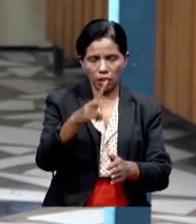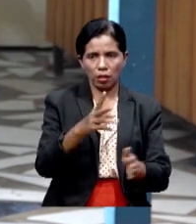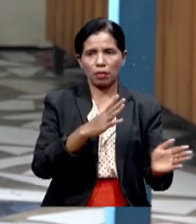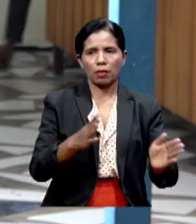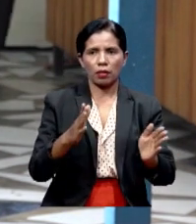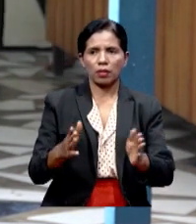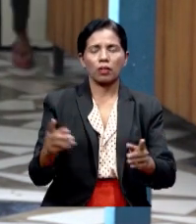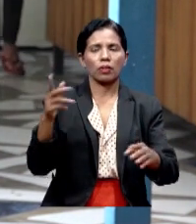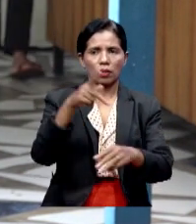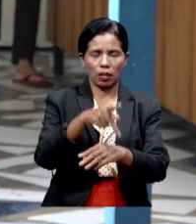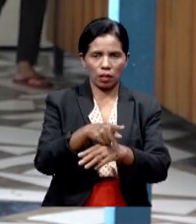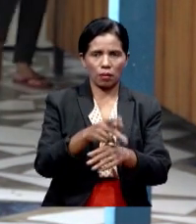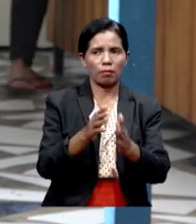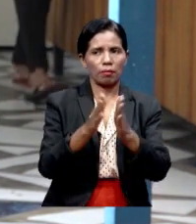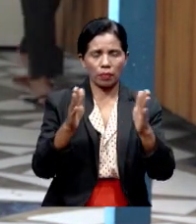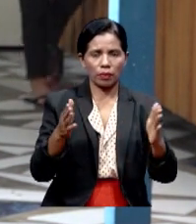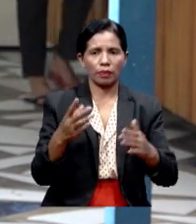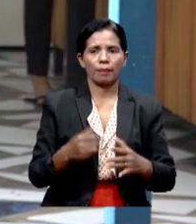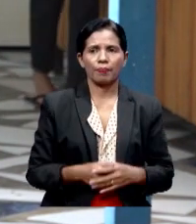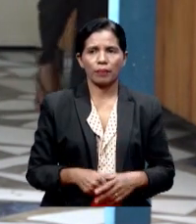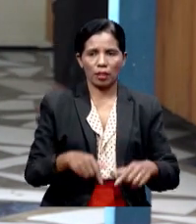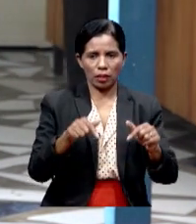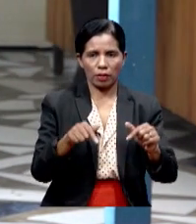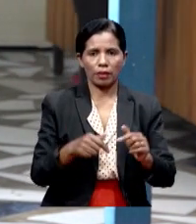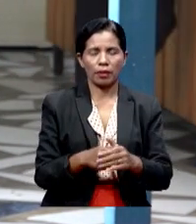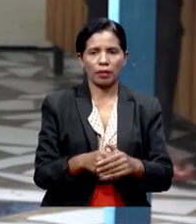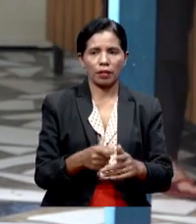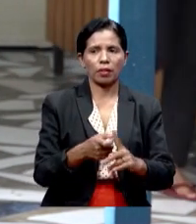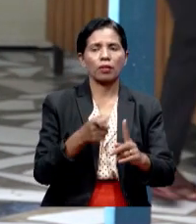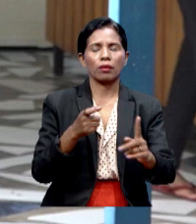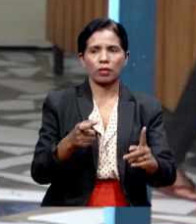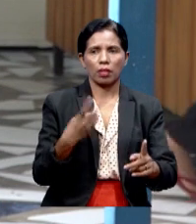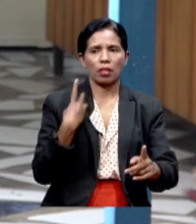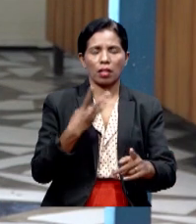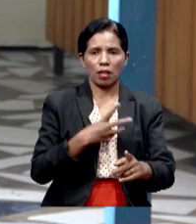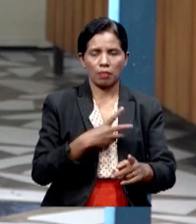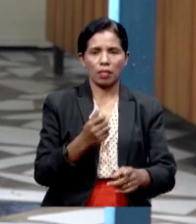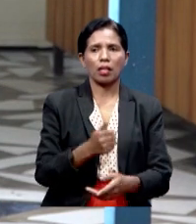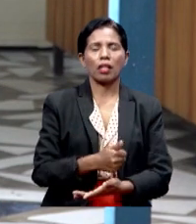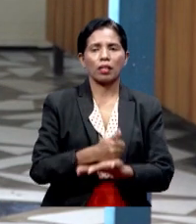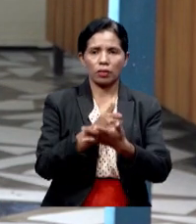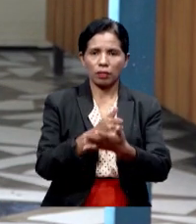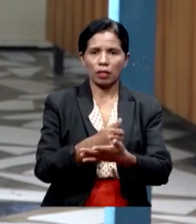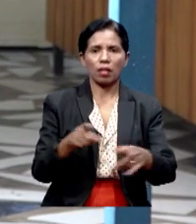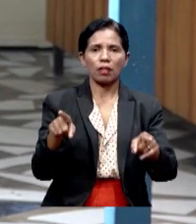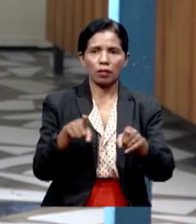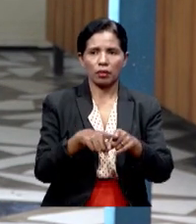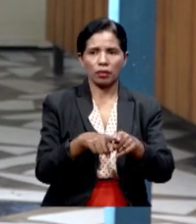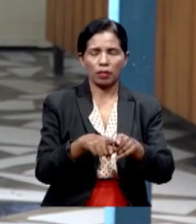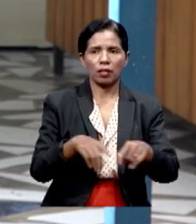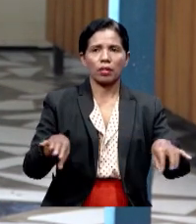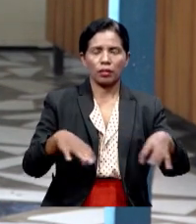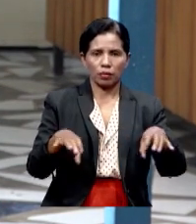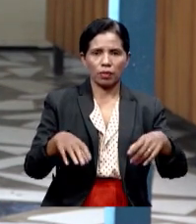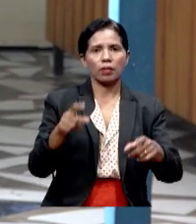do calambot, e a ne, a parte de defesa entende que a ne a nessa serviço da